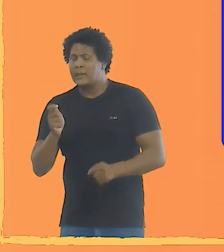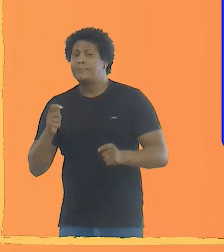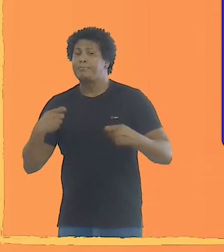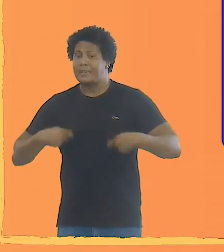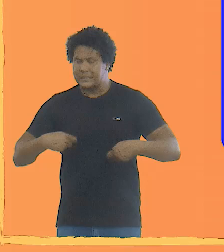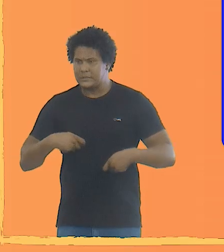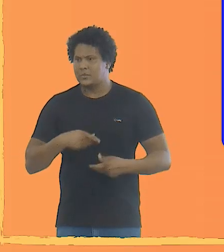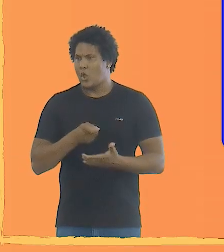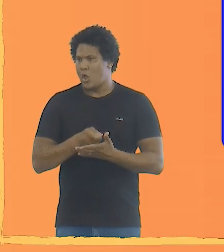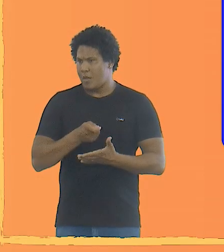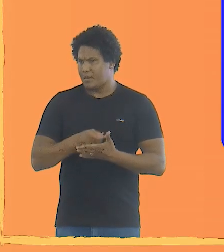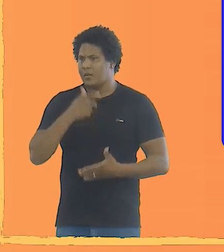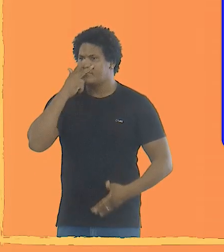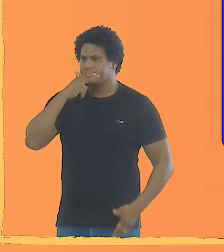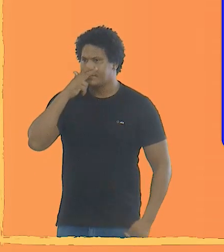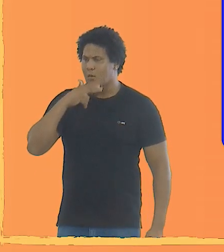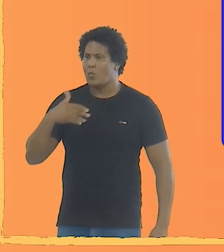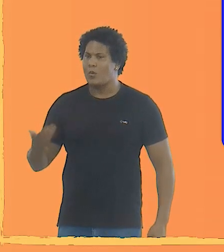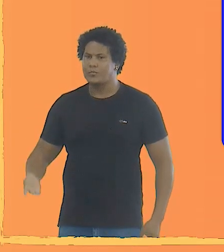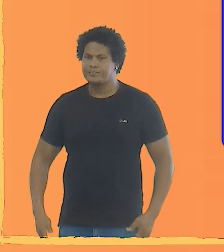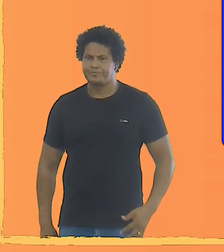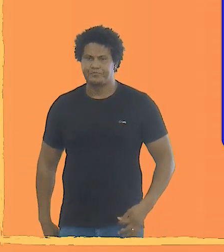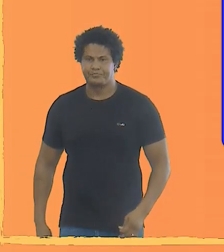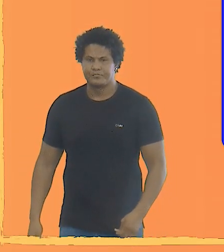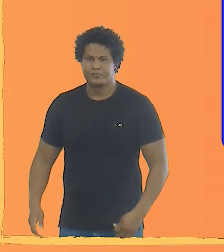Quantos? Alguém disse para mim?